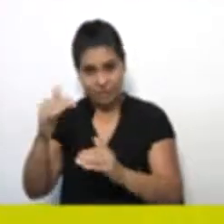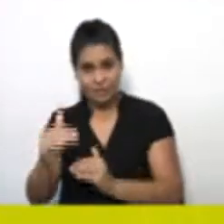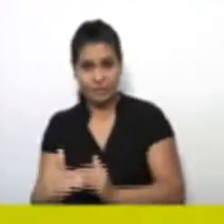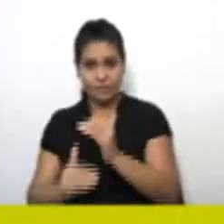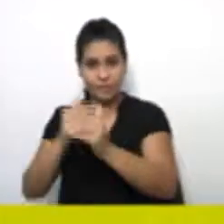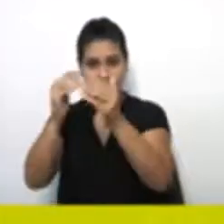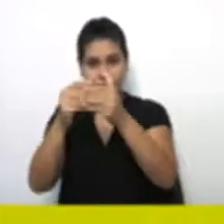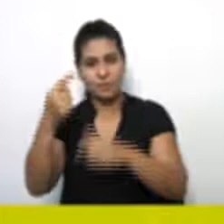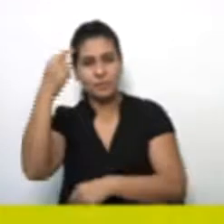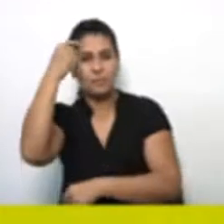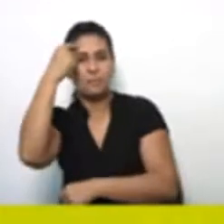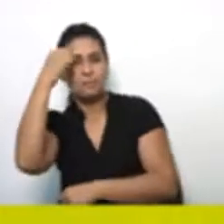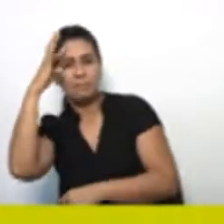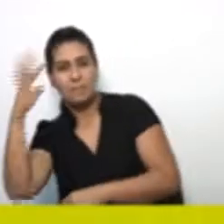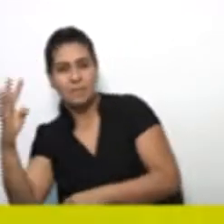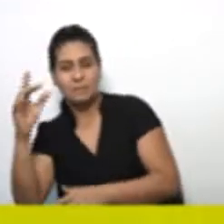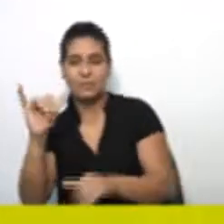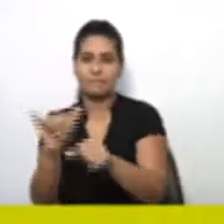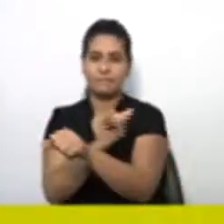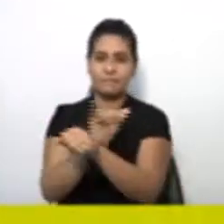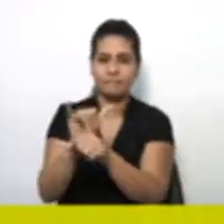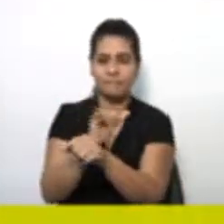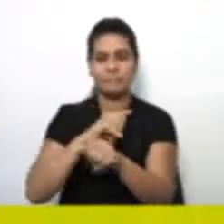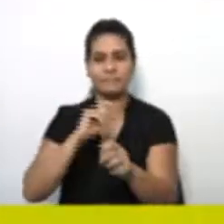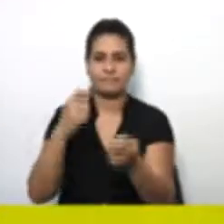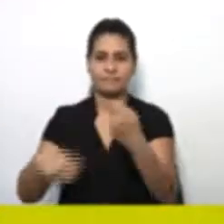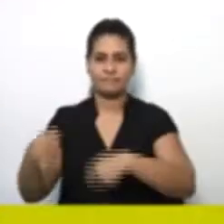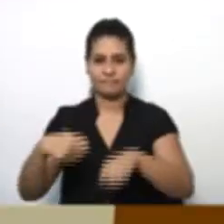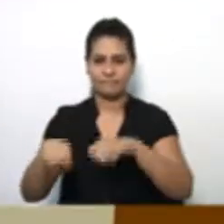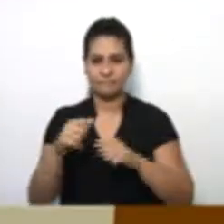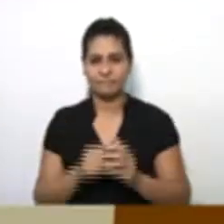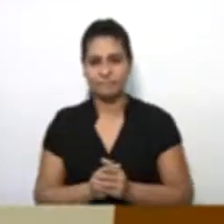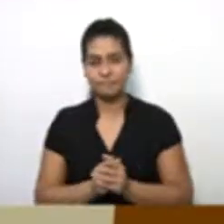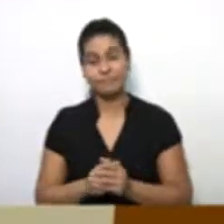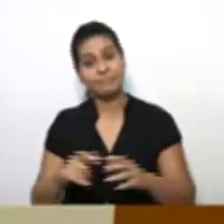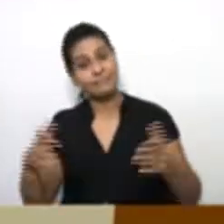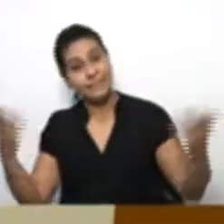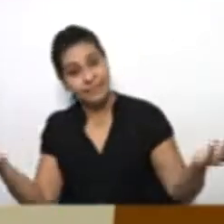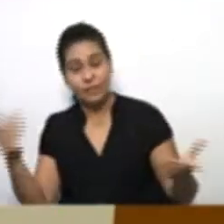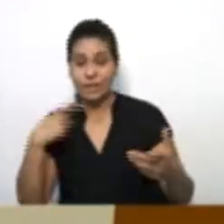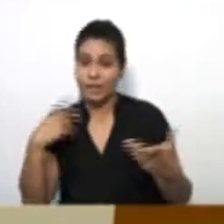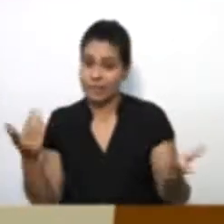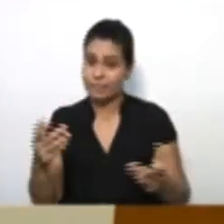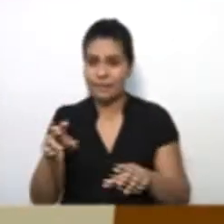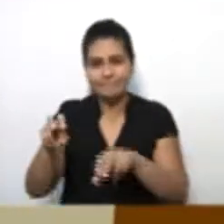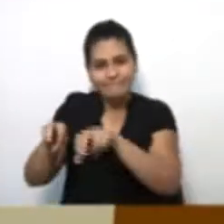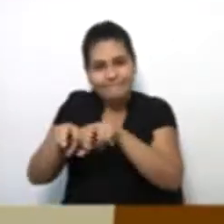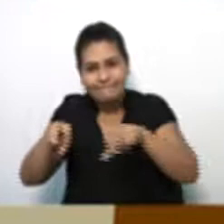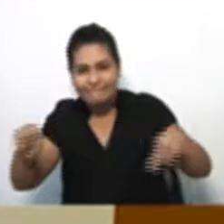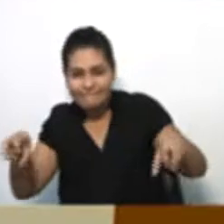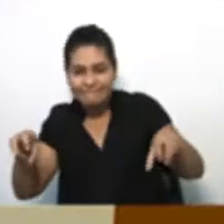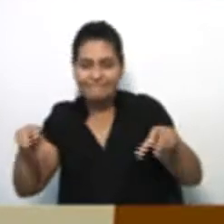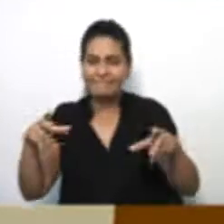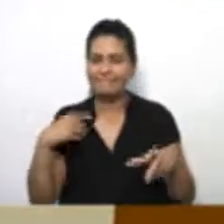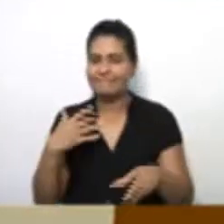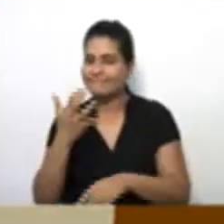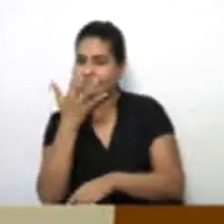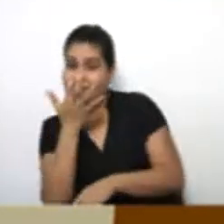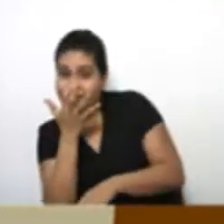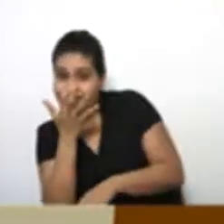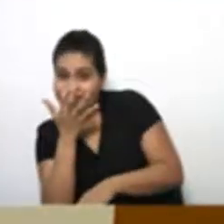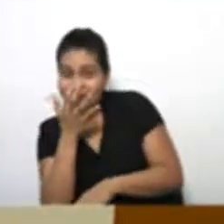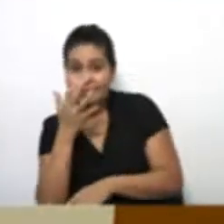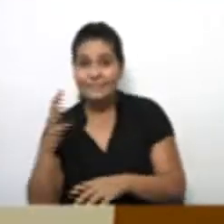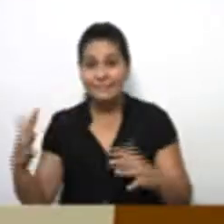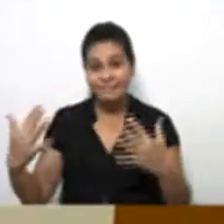evolução do pensamento estratégico na administração. Portanto, acomodem-se bem em suas carteiras. Prestem